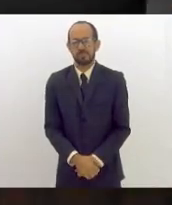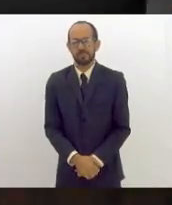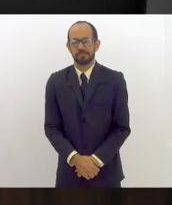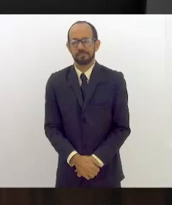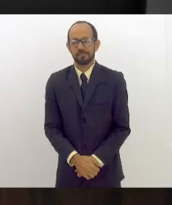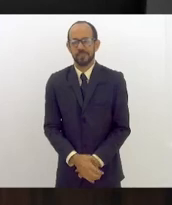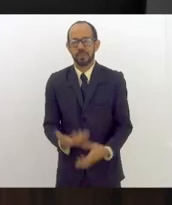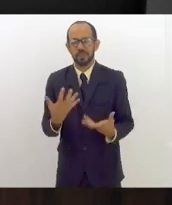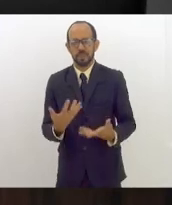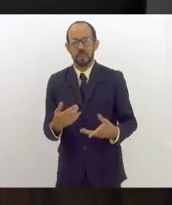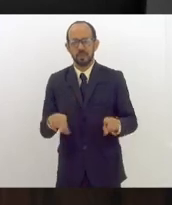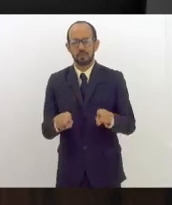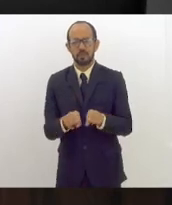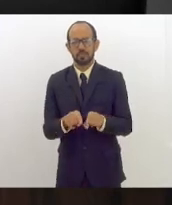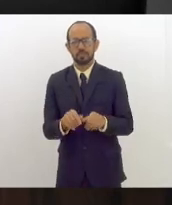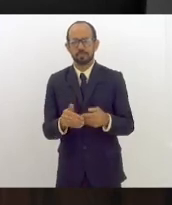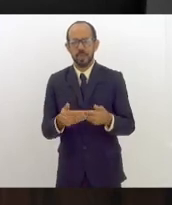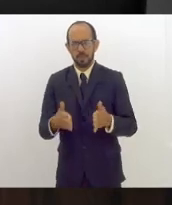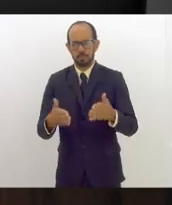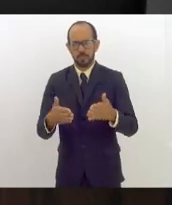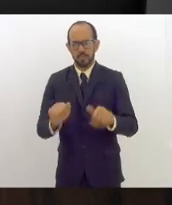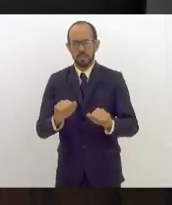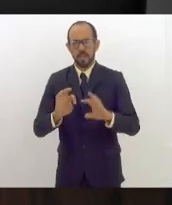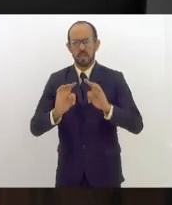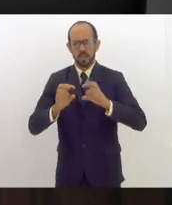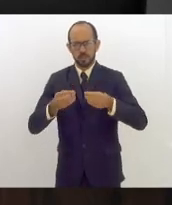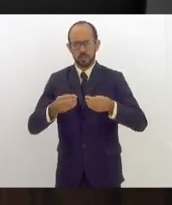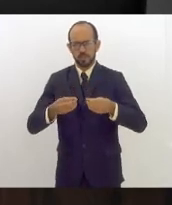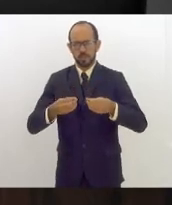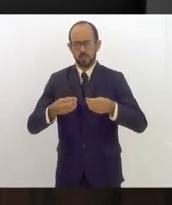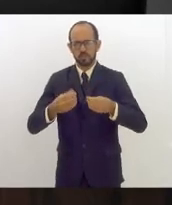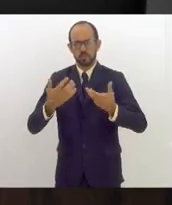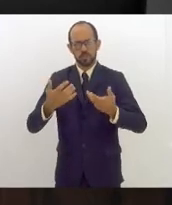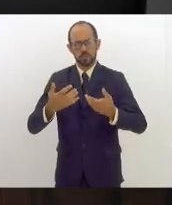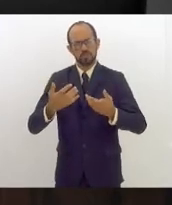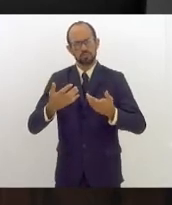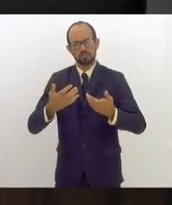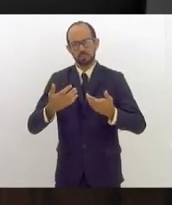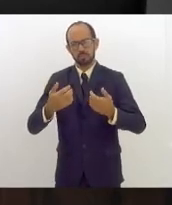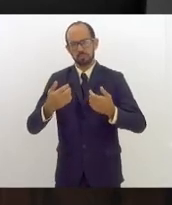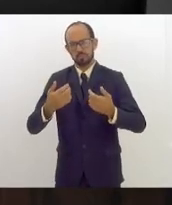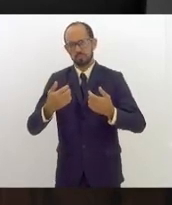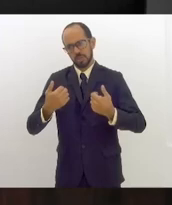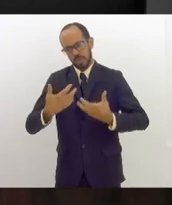eu quero aqui abrir para os presentes que iam fazer uso da palavra